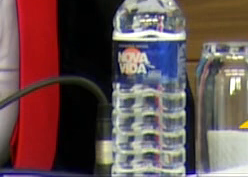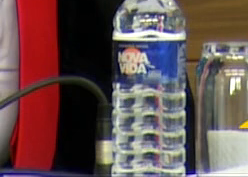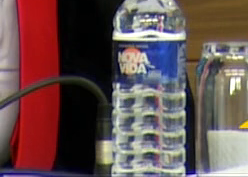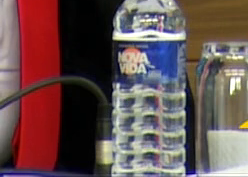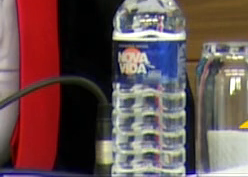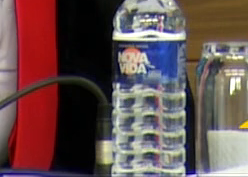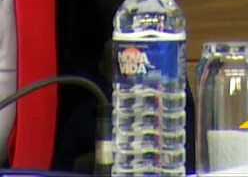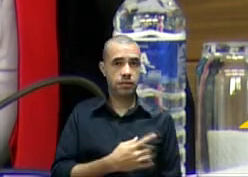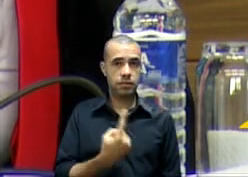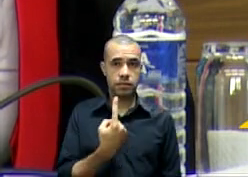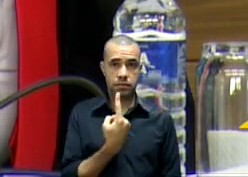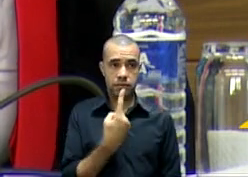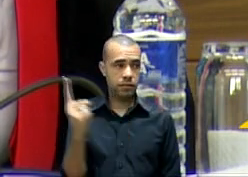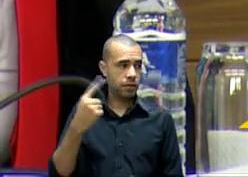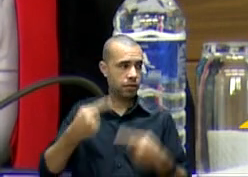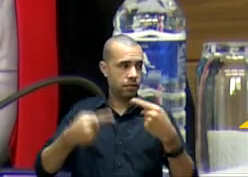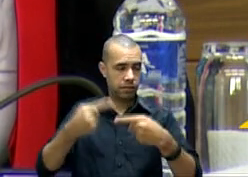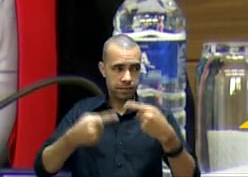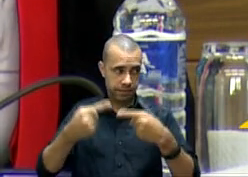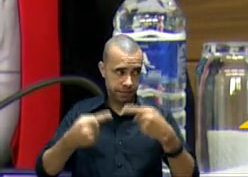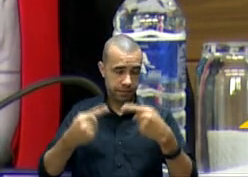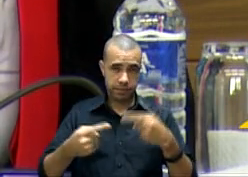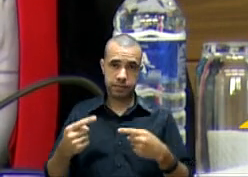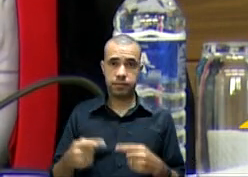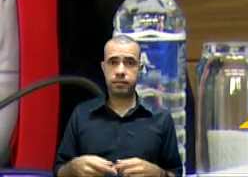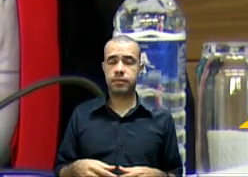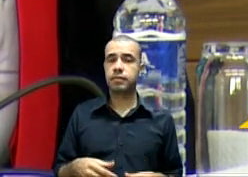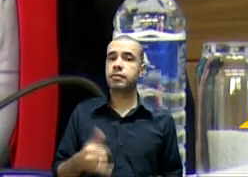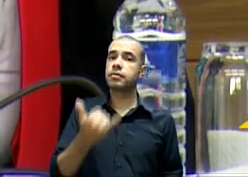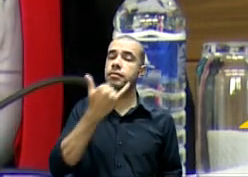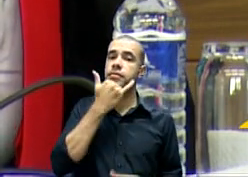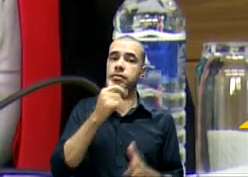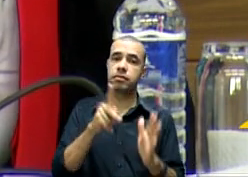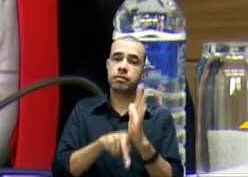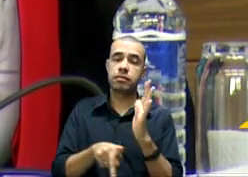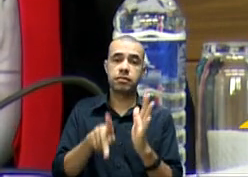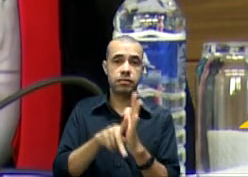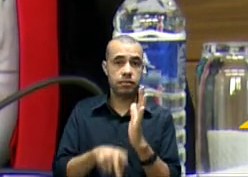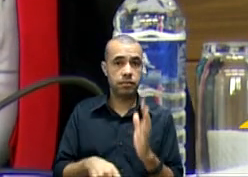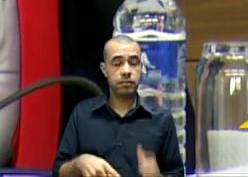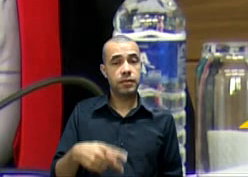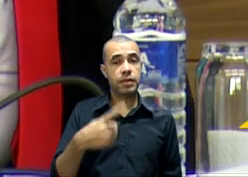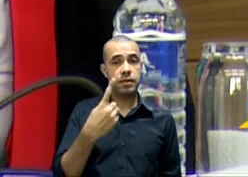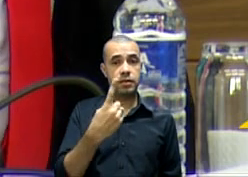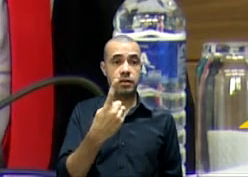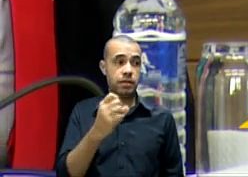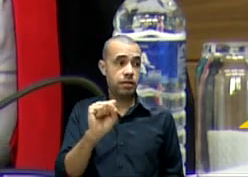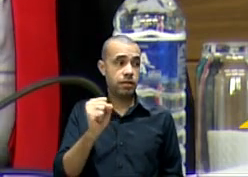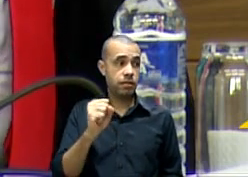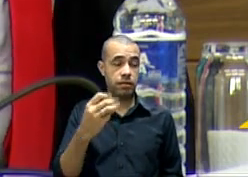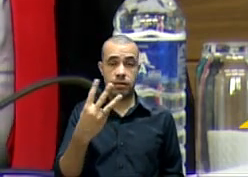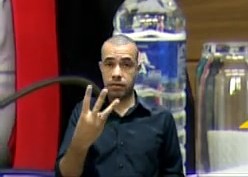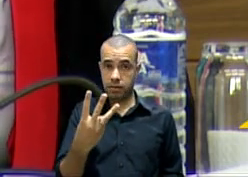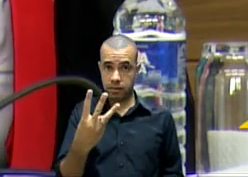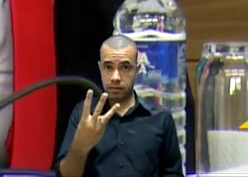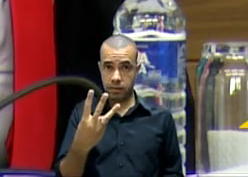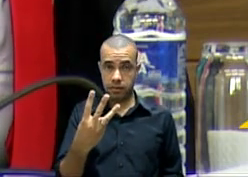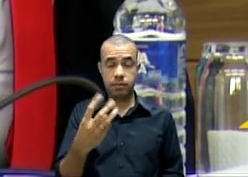única. Veto total ao projeto 23/2019, projeto de lei 183/2019, autógrafo